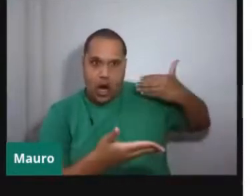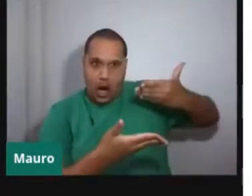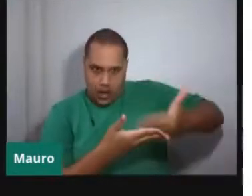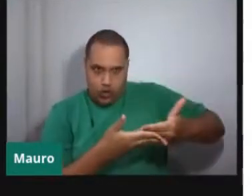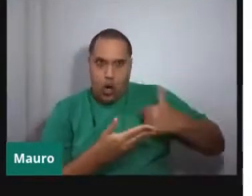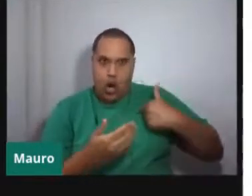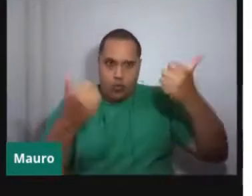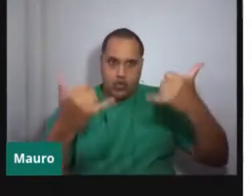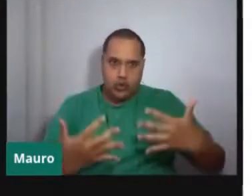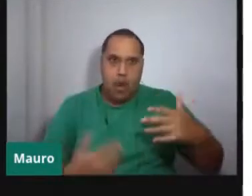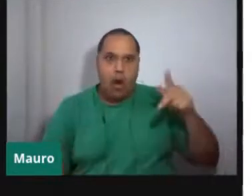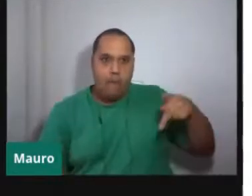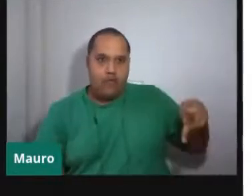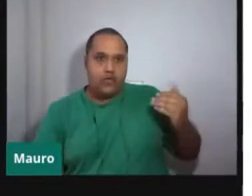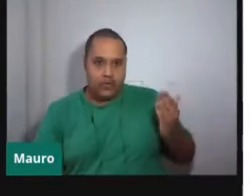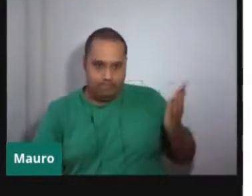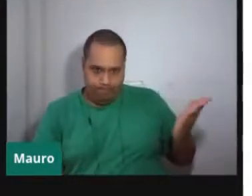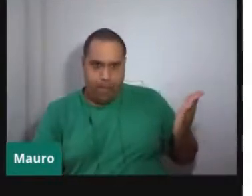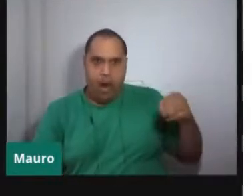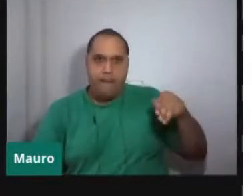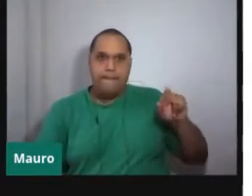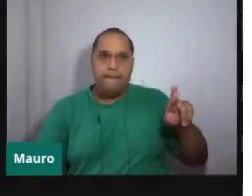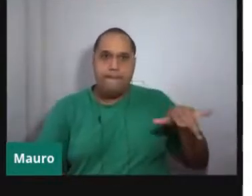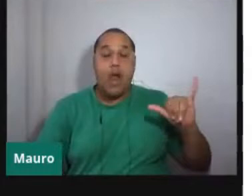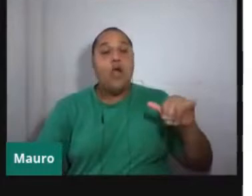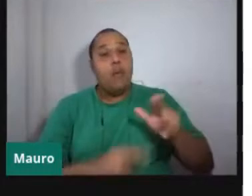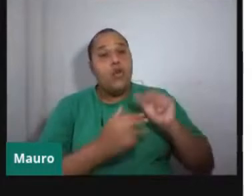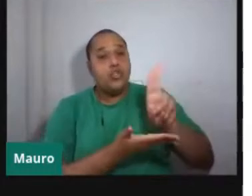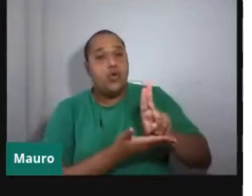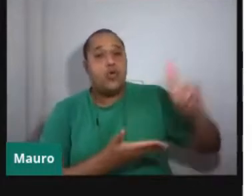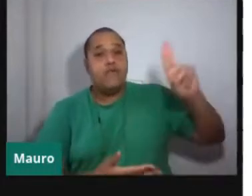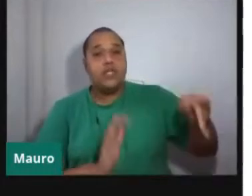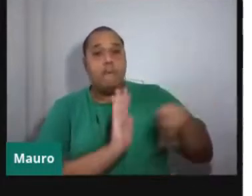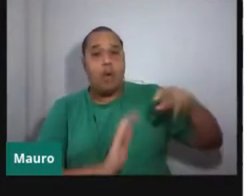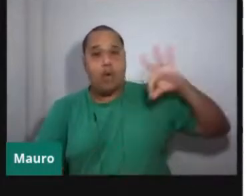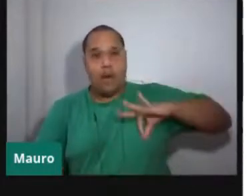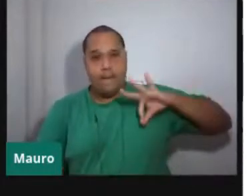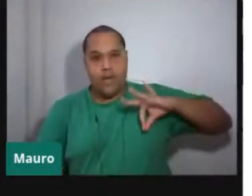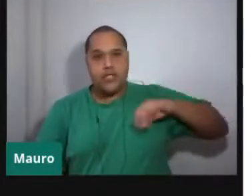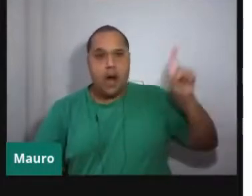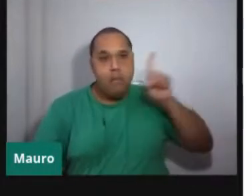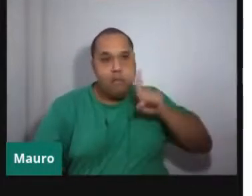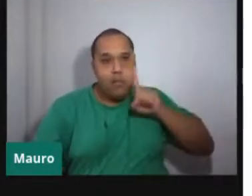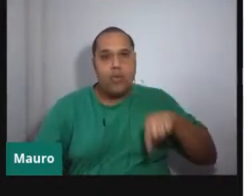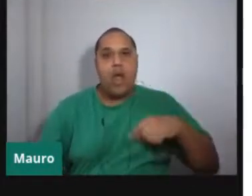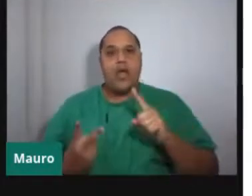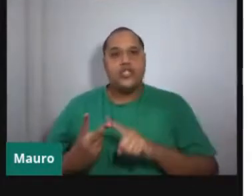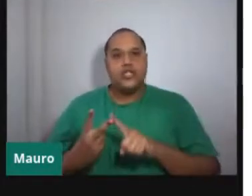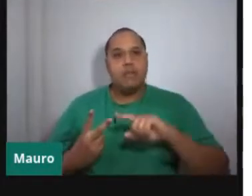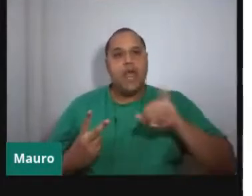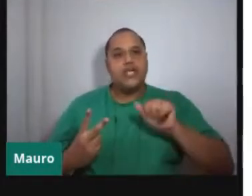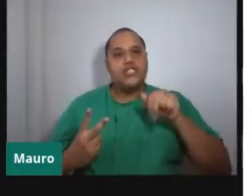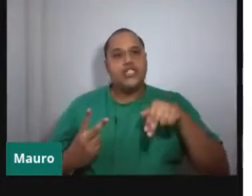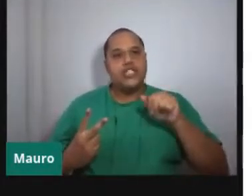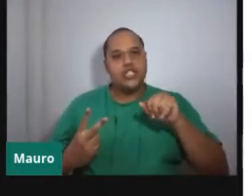para vocês, da professora Mary Phillips, da University of Pittsburgh, da Janaína Mourão Miranda, lá do Computer